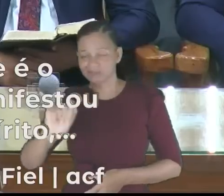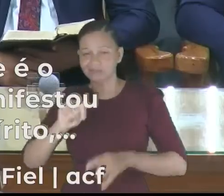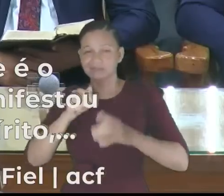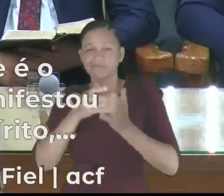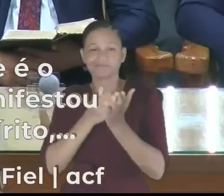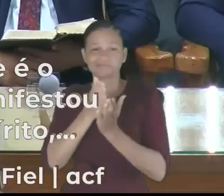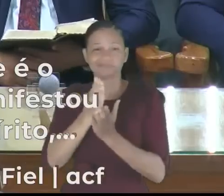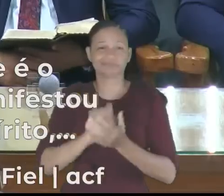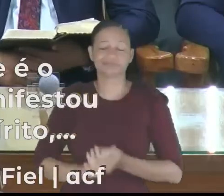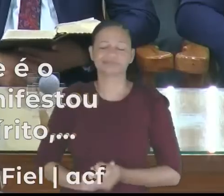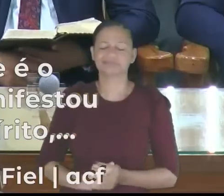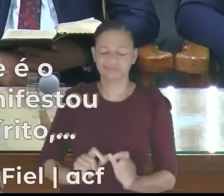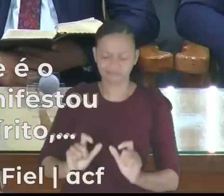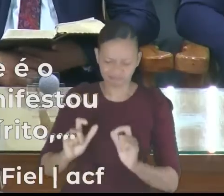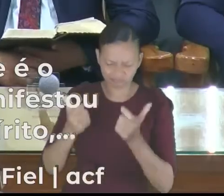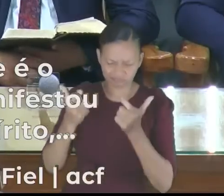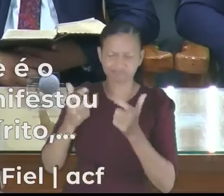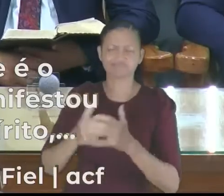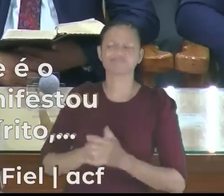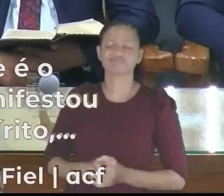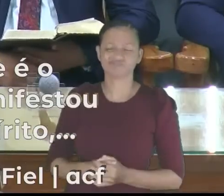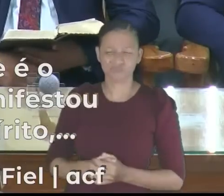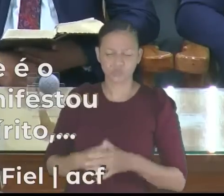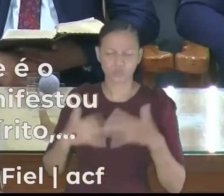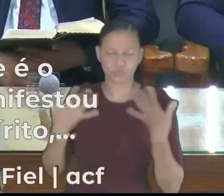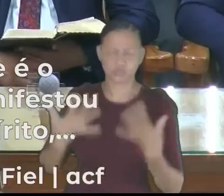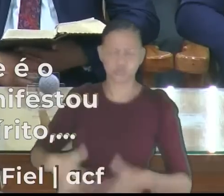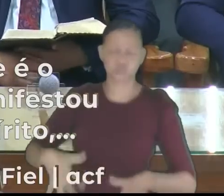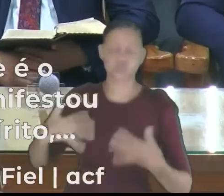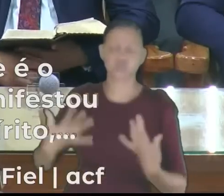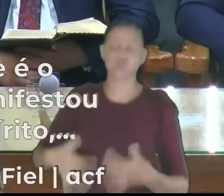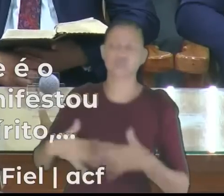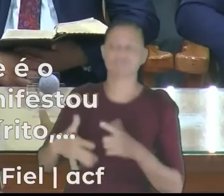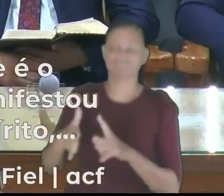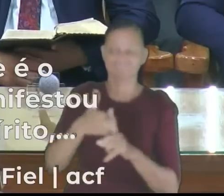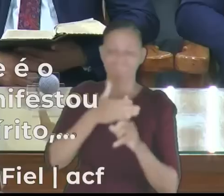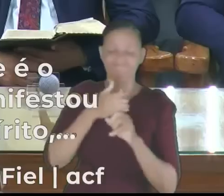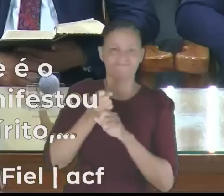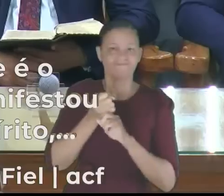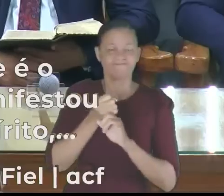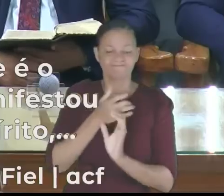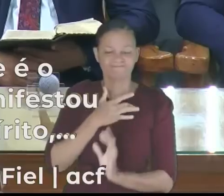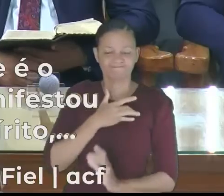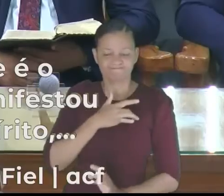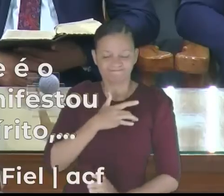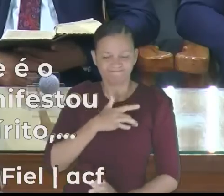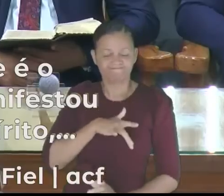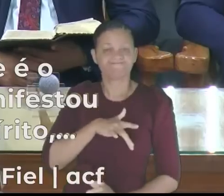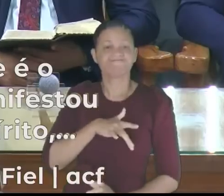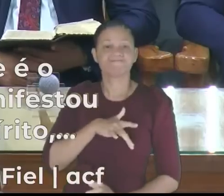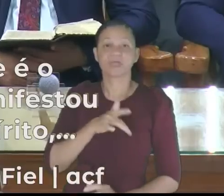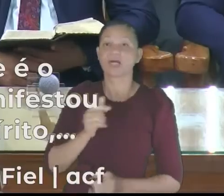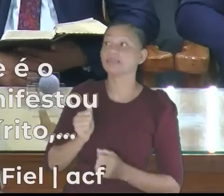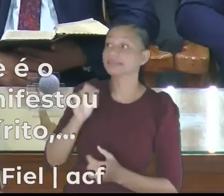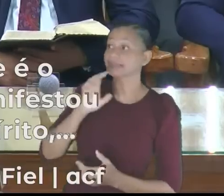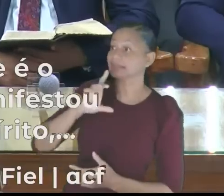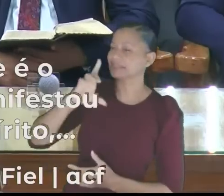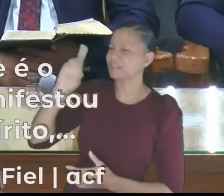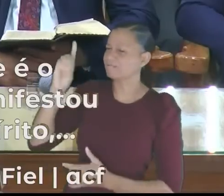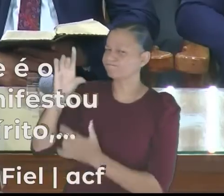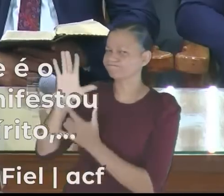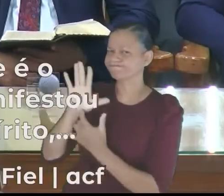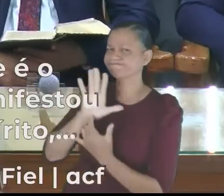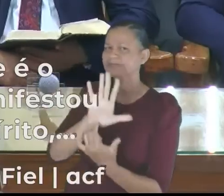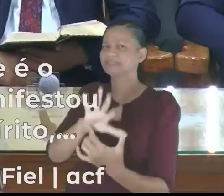alguma, grande é o mistério da piedade. Deus se manifestou em carne.